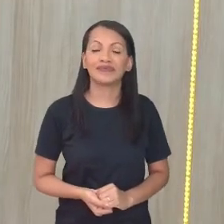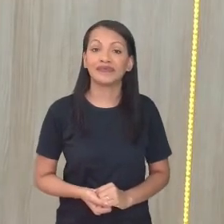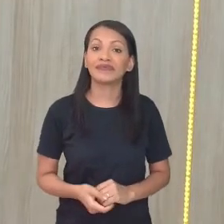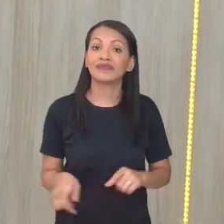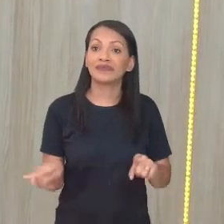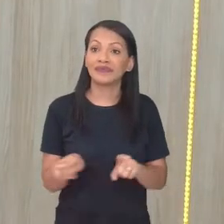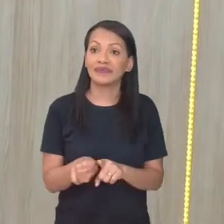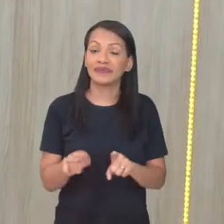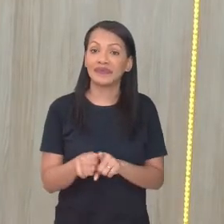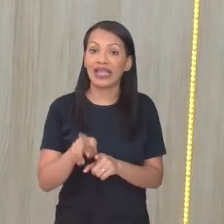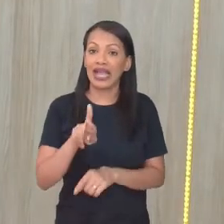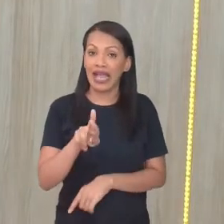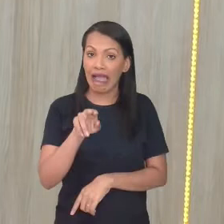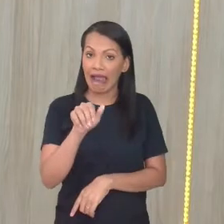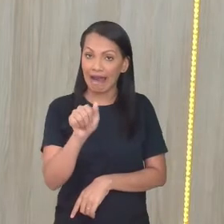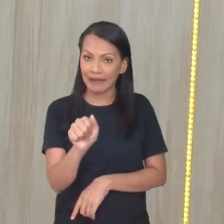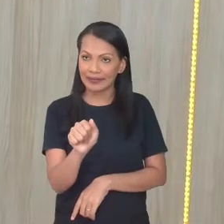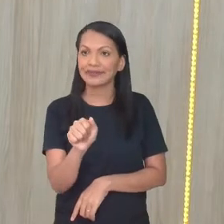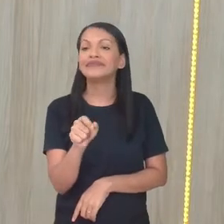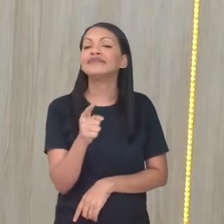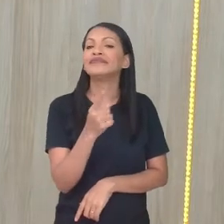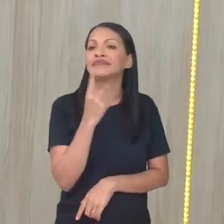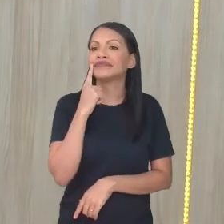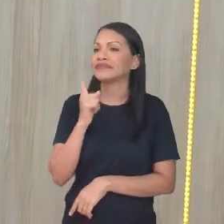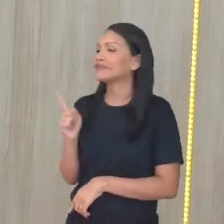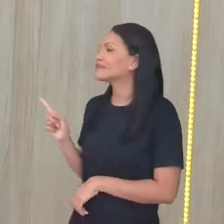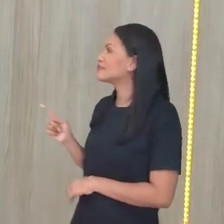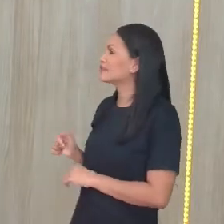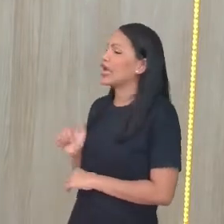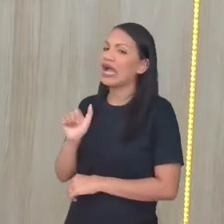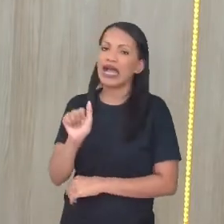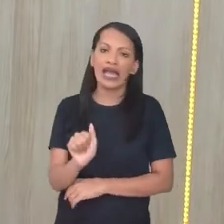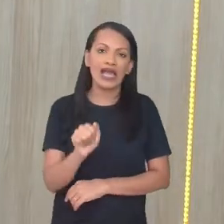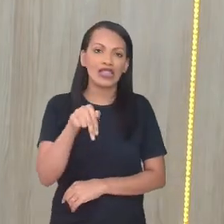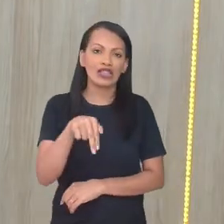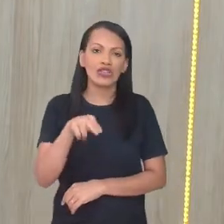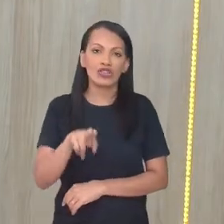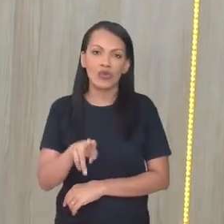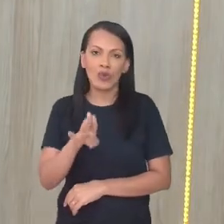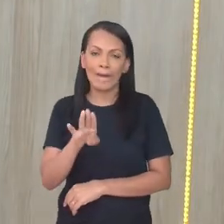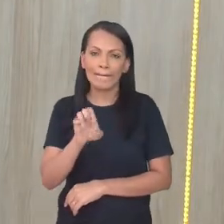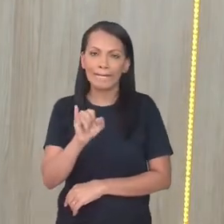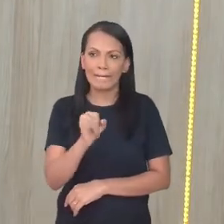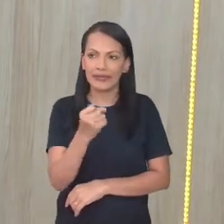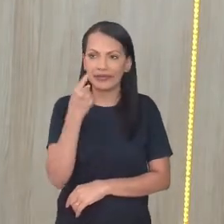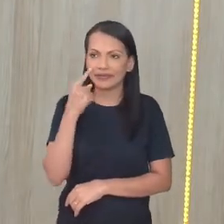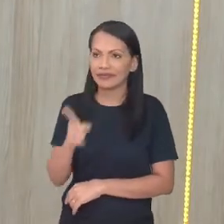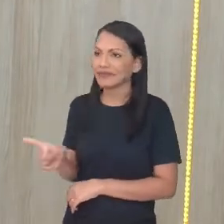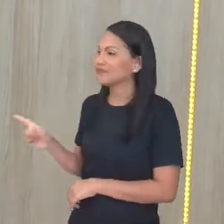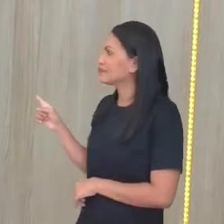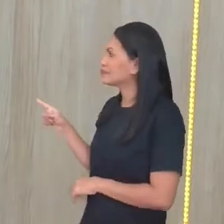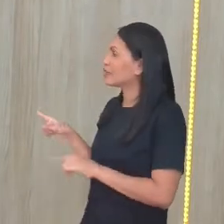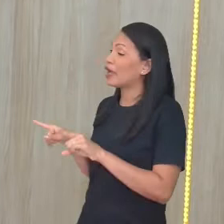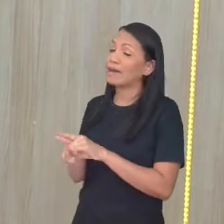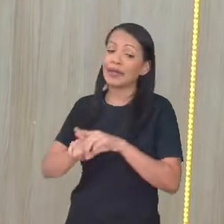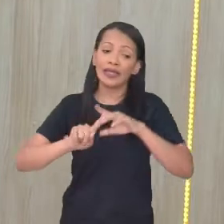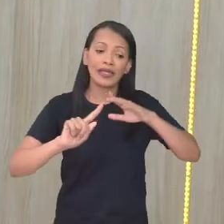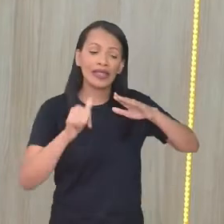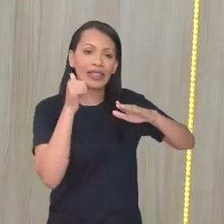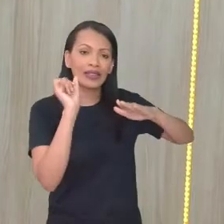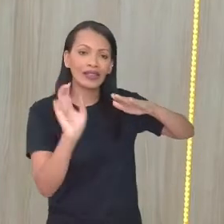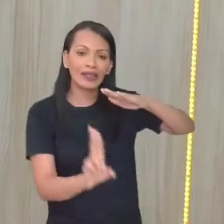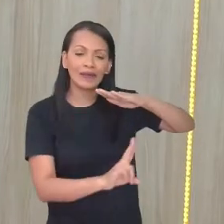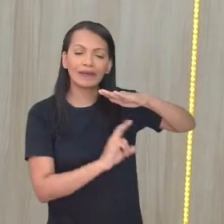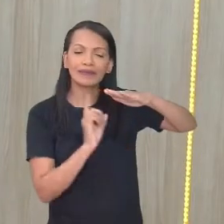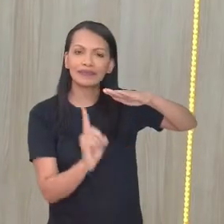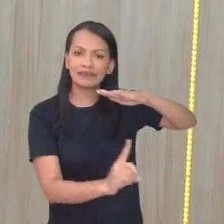então Ra, certo? E aqui Anubis, né? Aqui a gente tem uma imagem da deusa